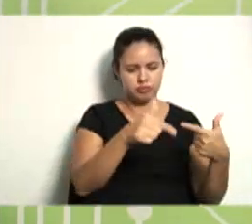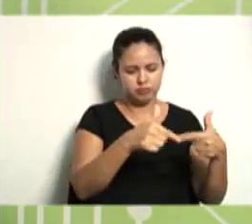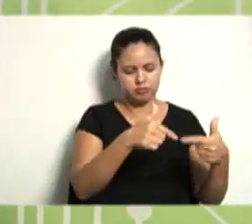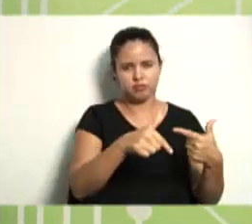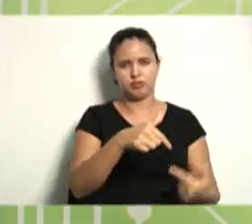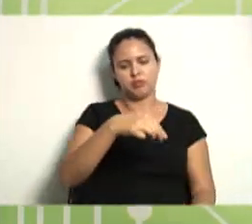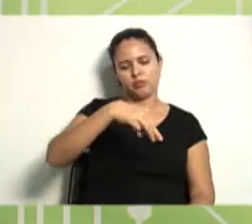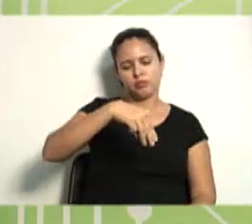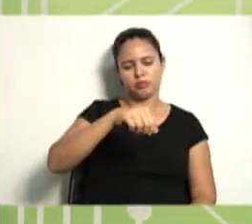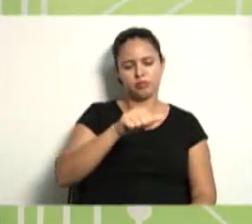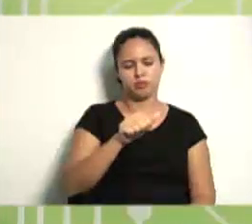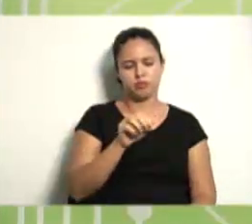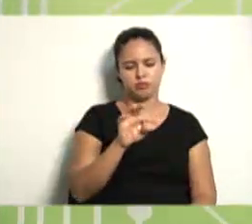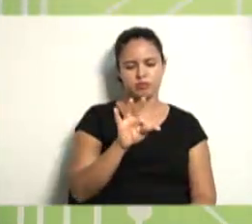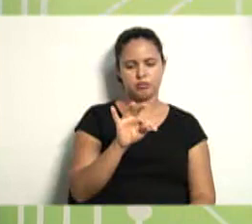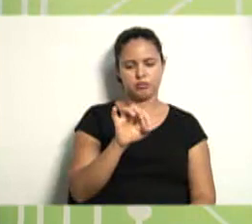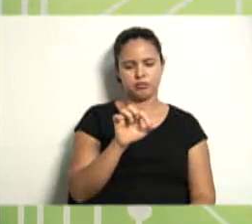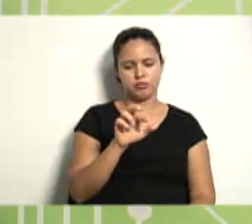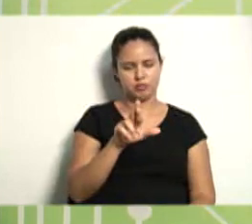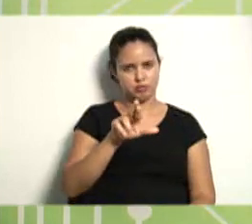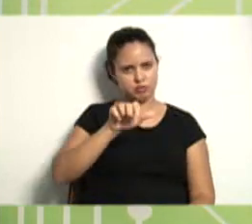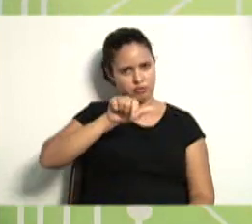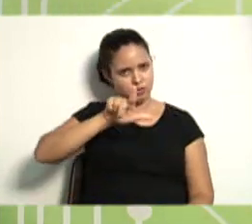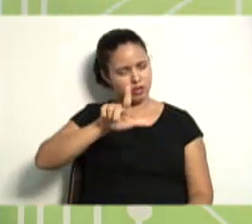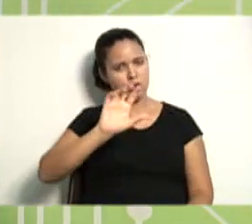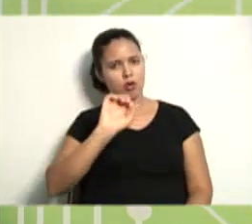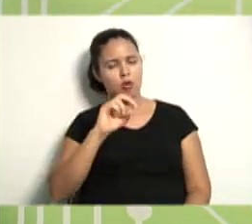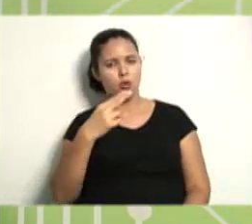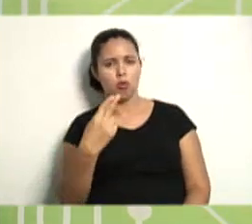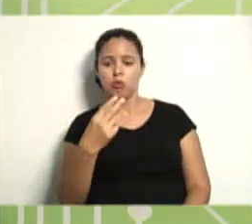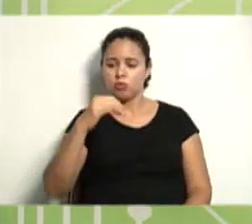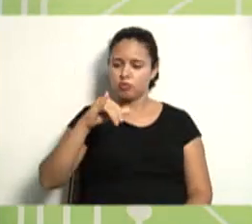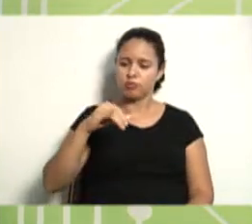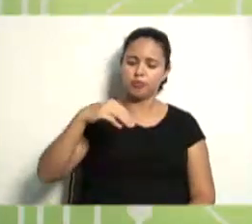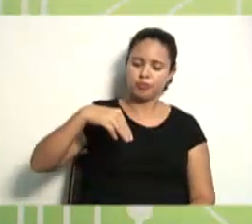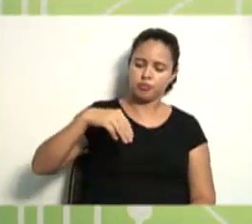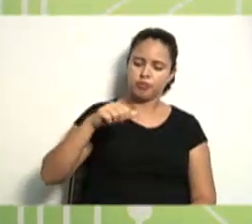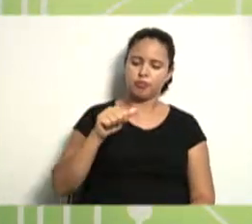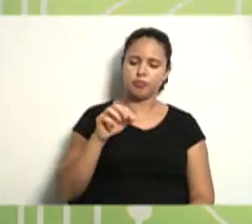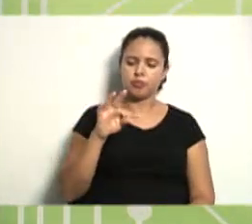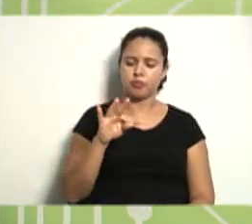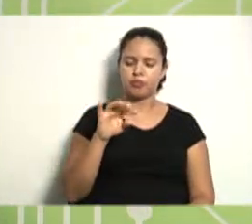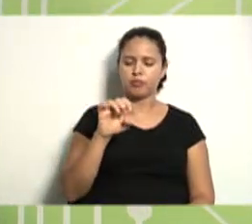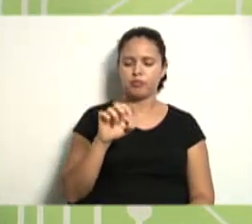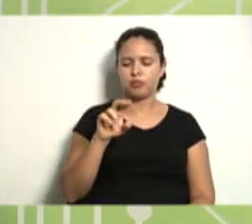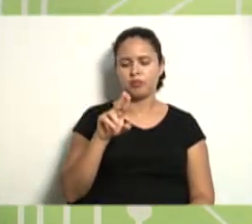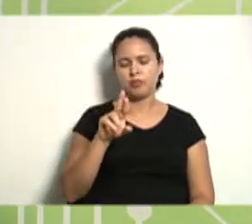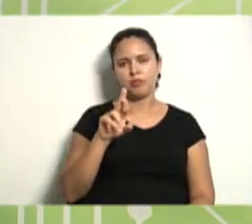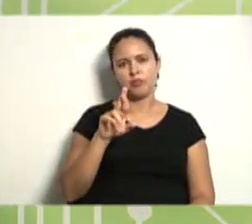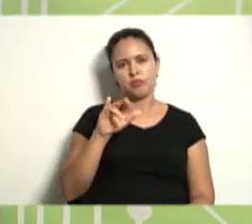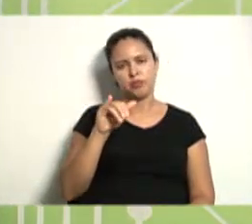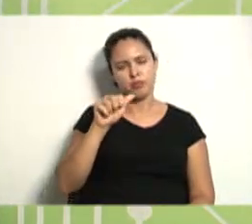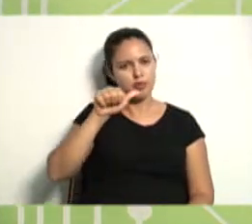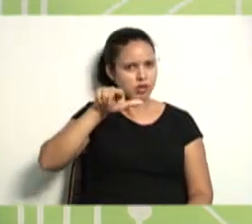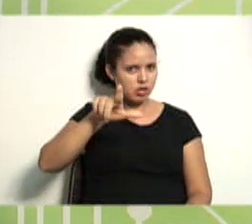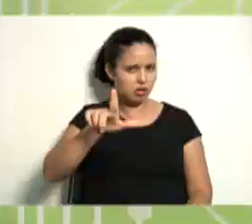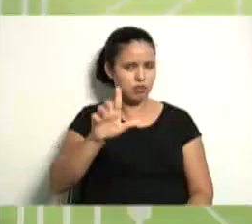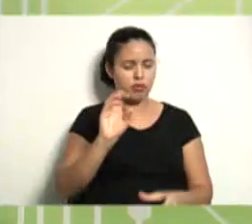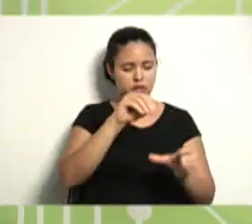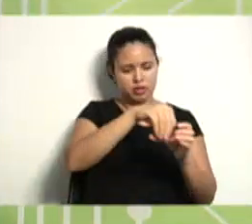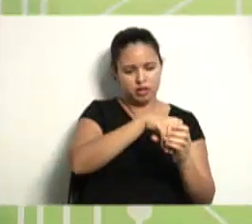das ideias, que pode estar, por exemplo, contida num livro, contida numa aula, contida num auxílio,